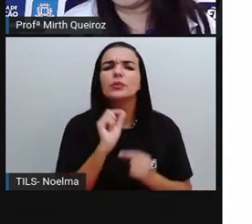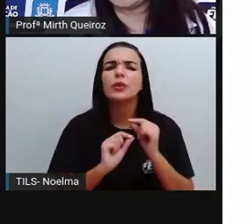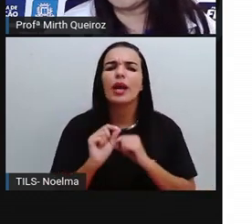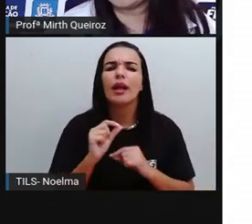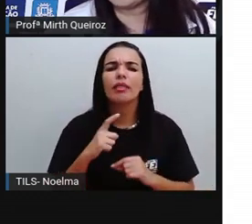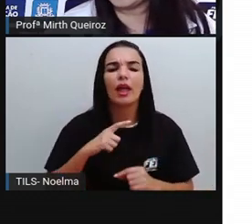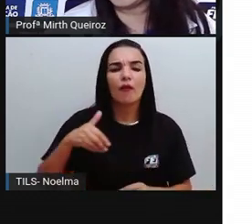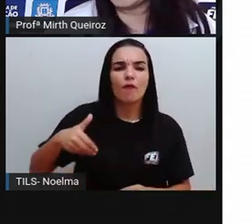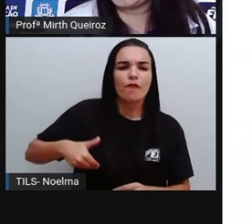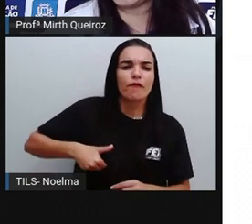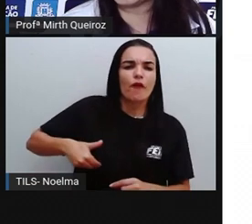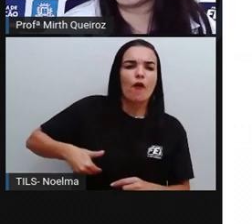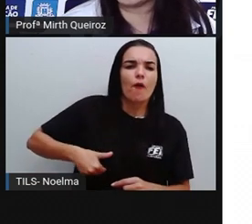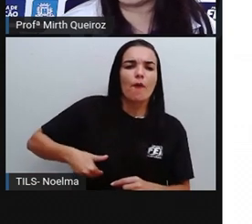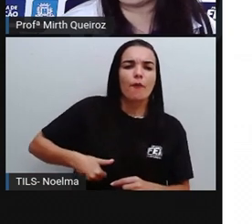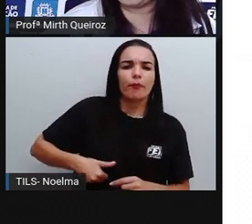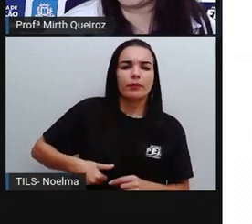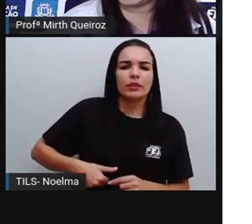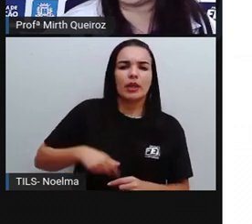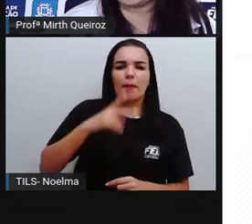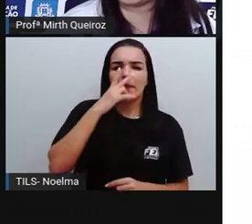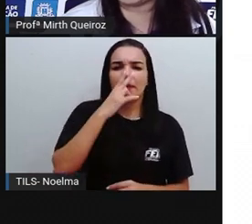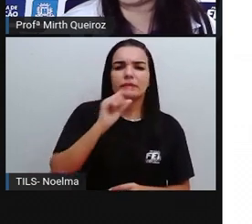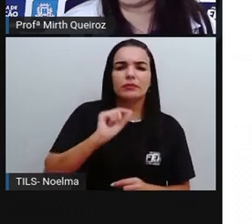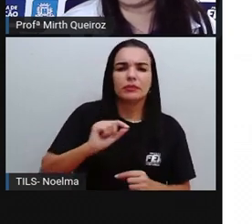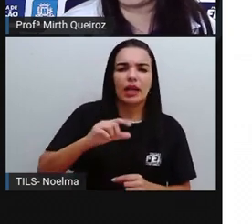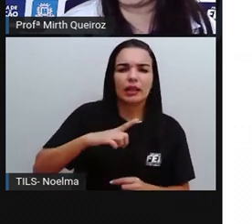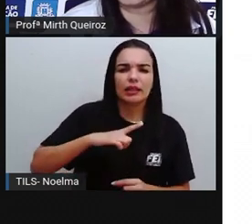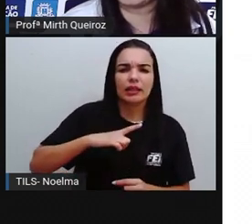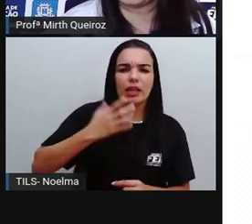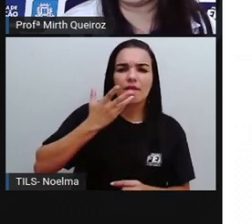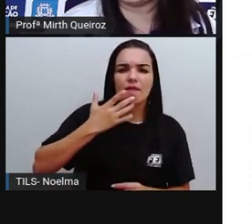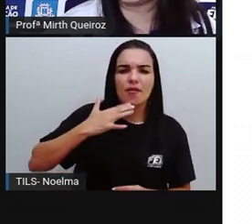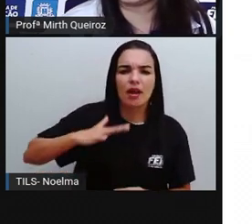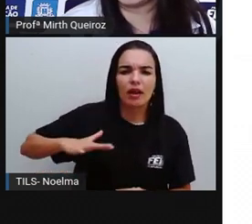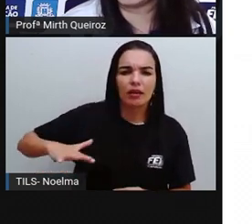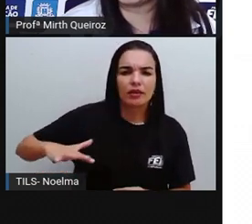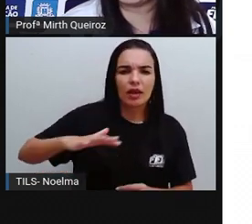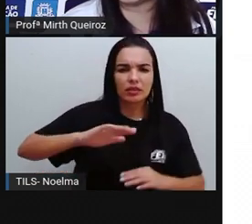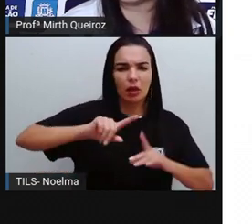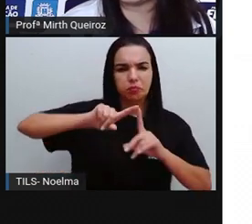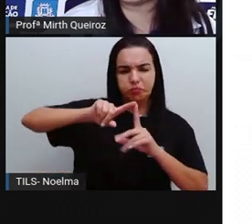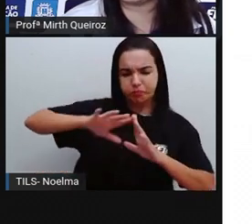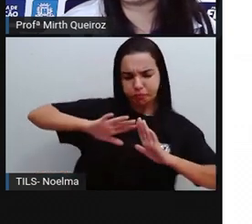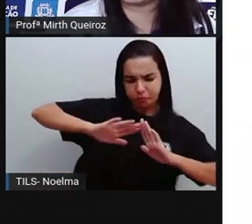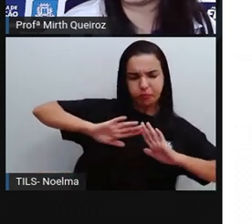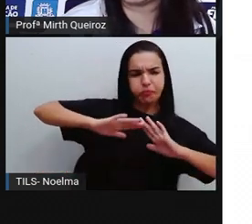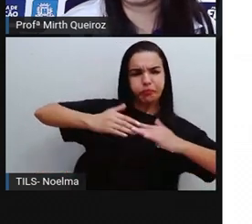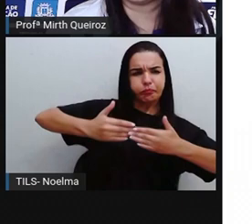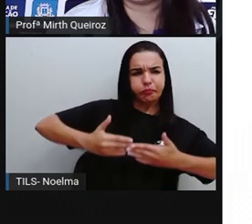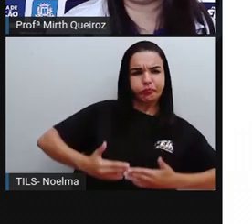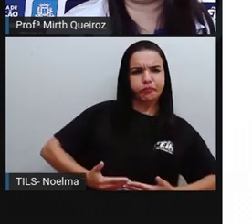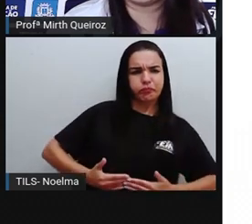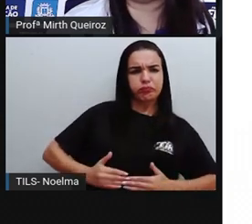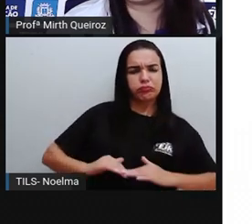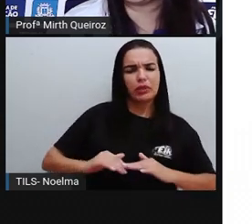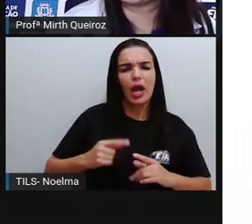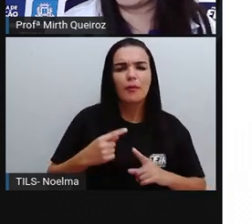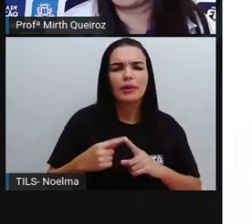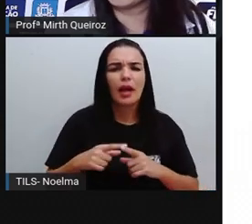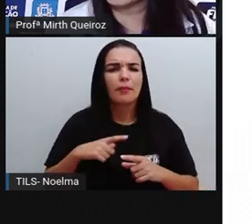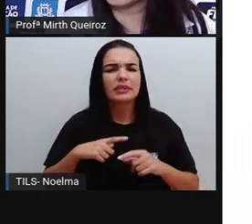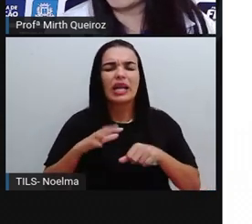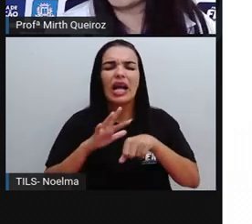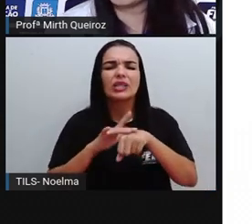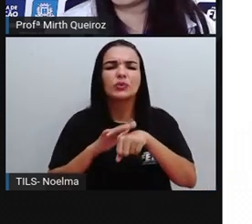também uma criança, embora magra, com uma barriga muito grande. Possa ser que esteja com algum tipo